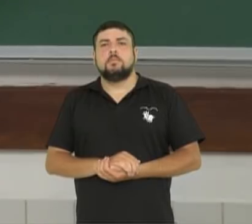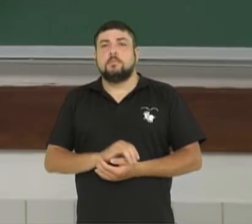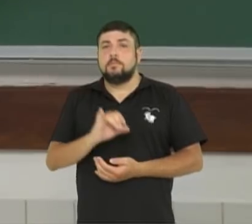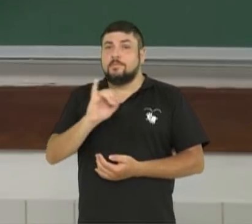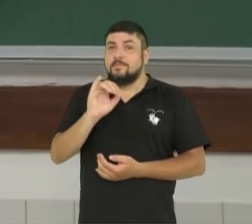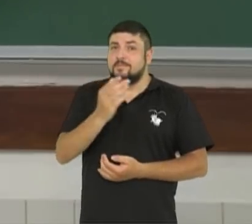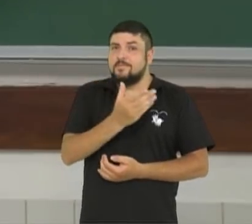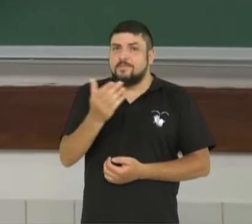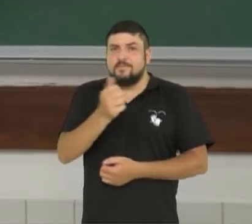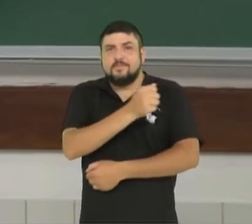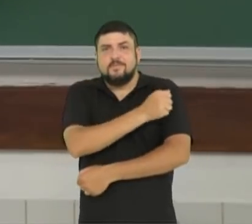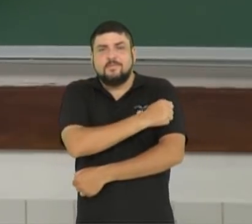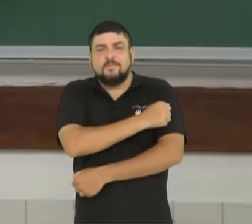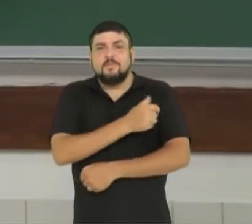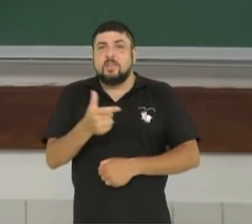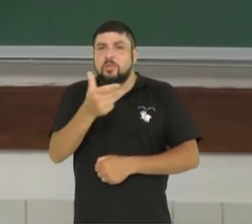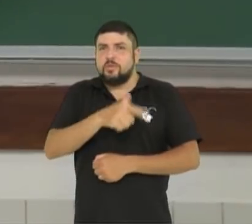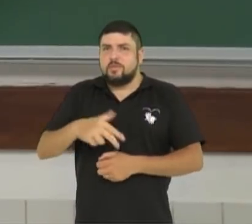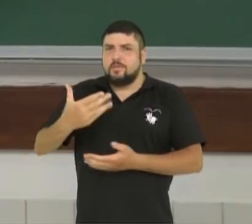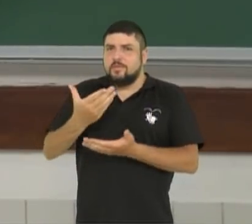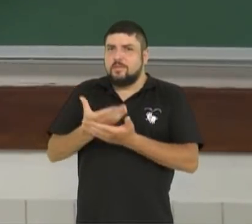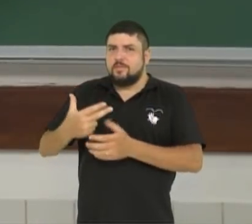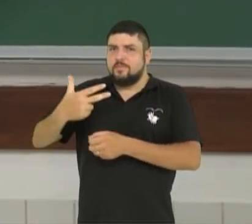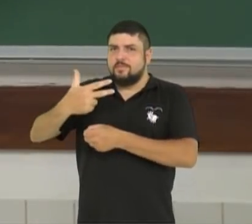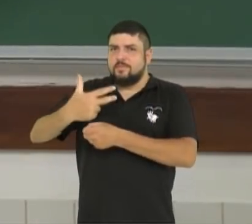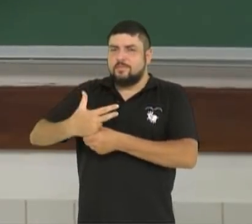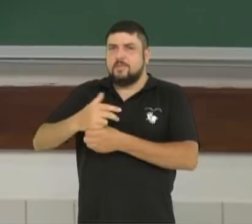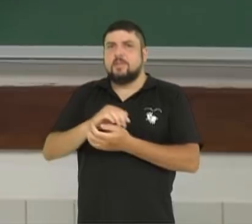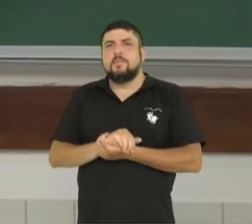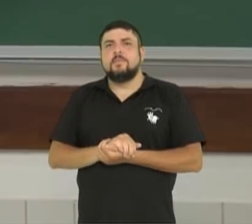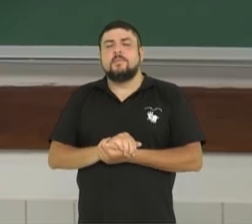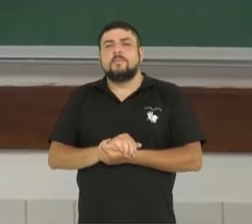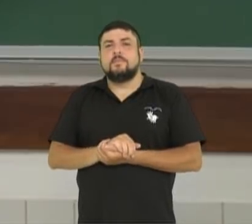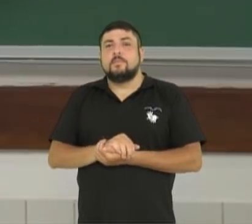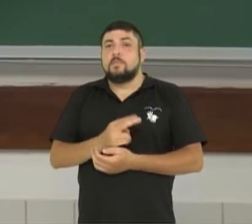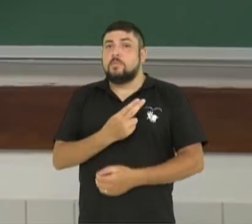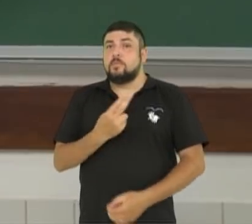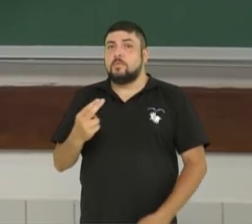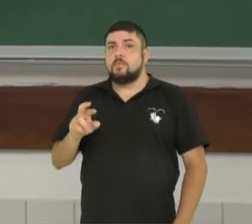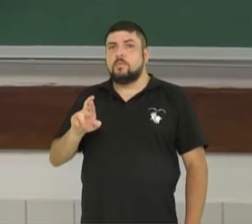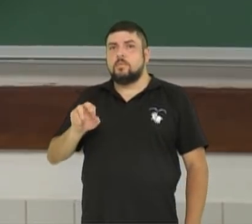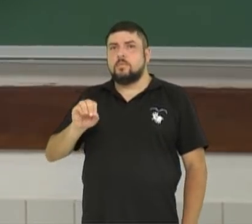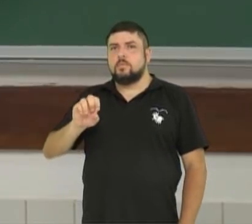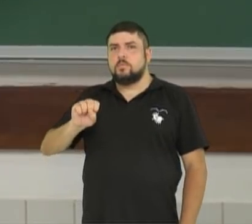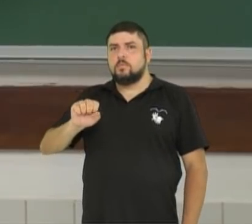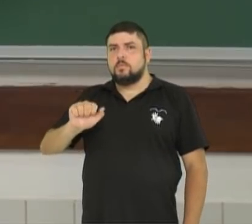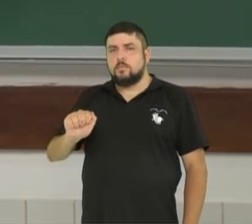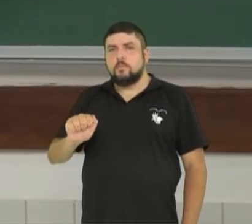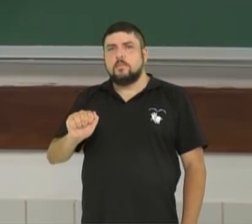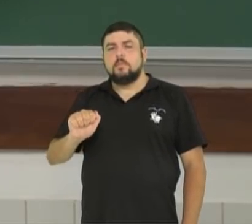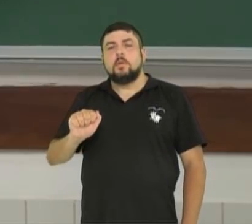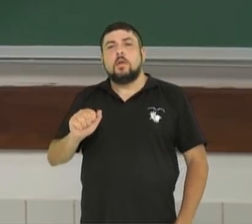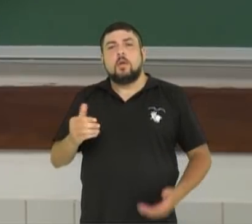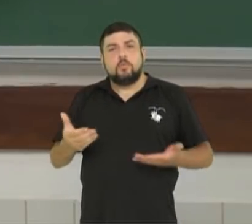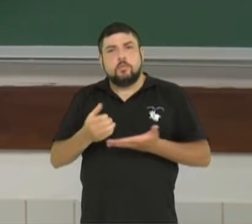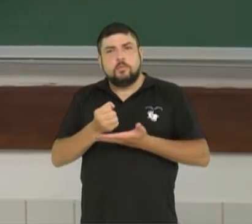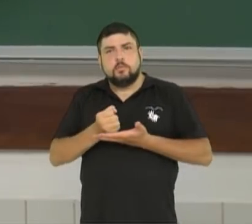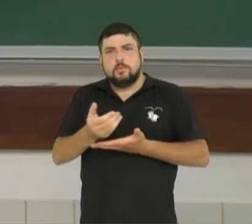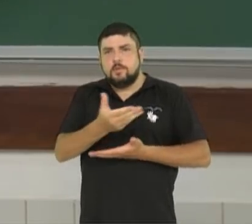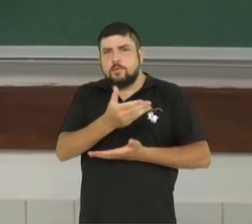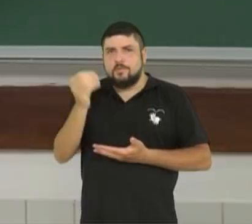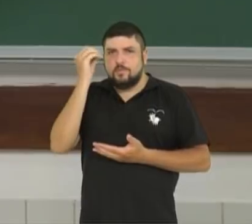alunos, vamos para mais uma videoaula. Eu sou a professora Rosa Helena Bueno, estou aqui ajudando vocês na construção